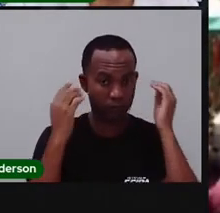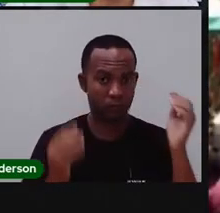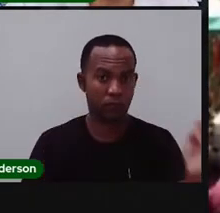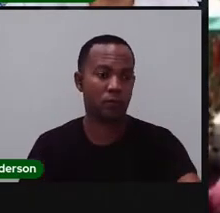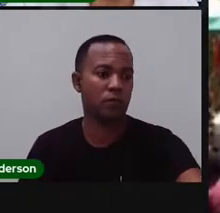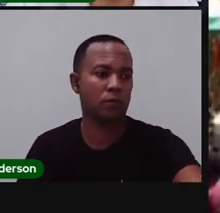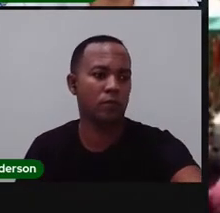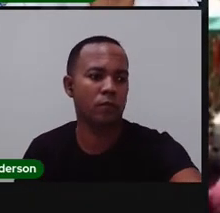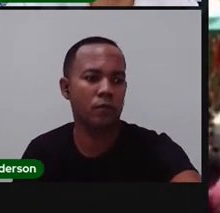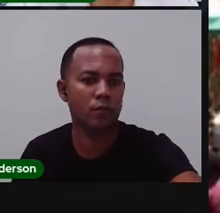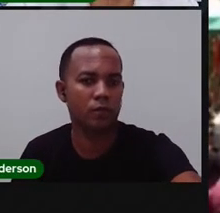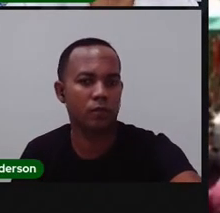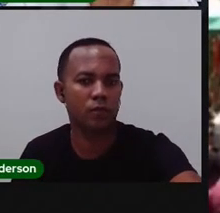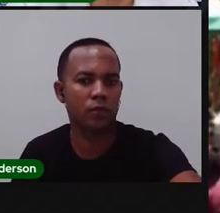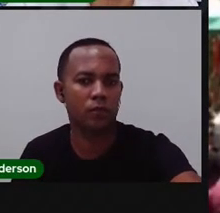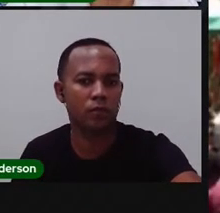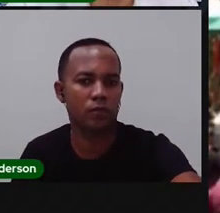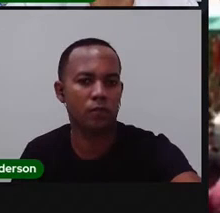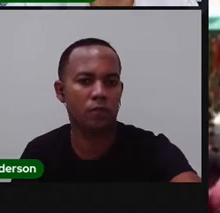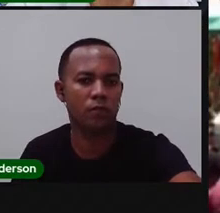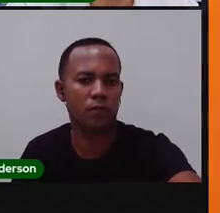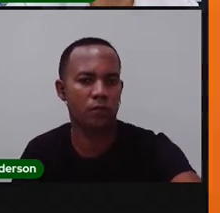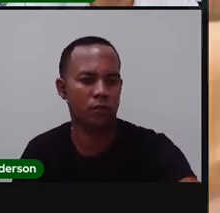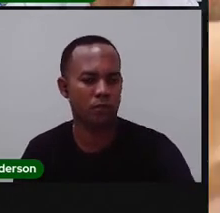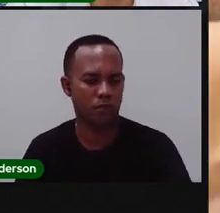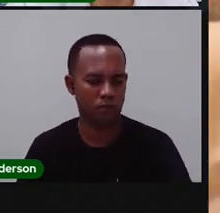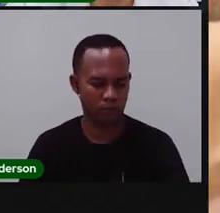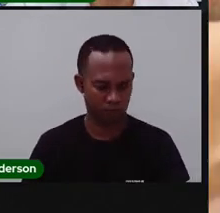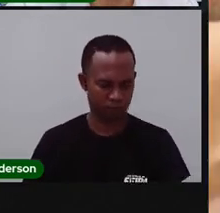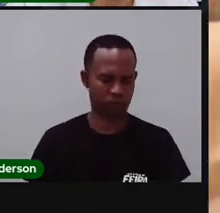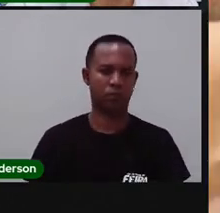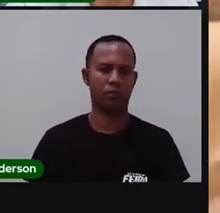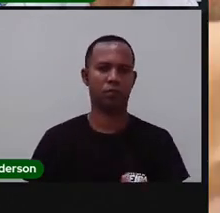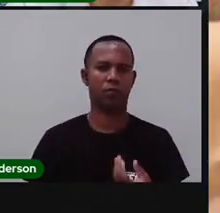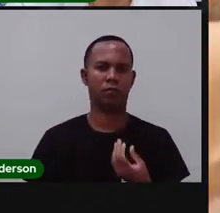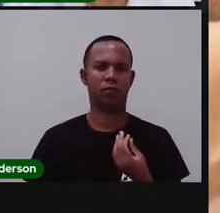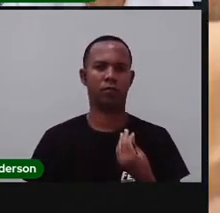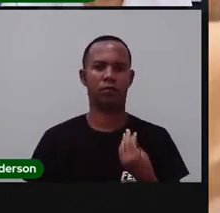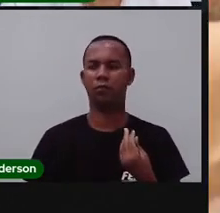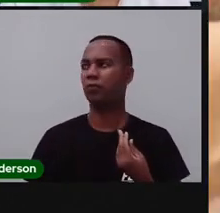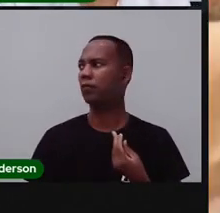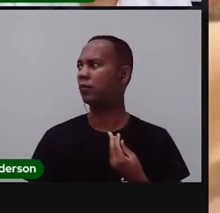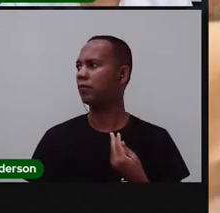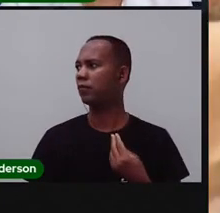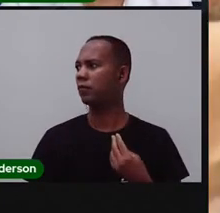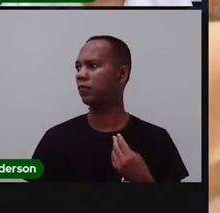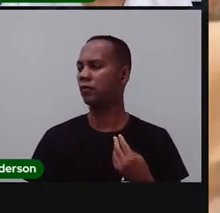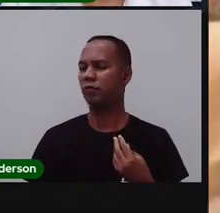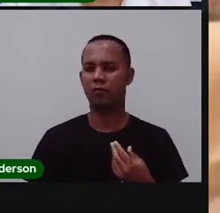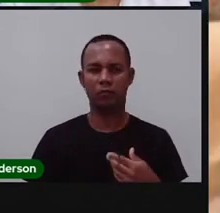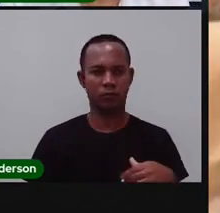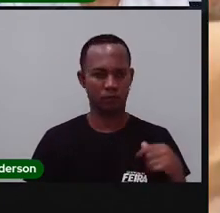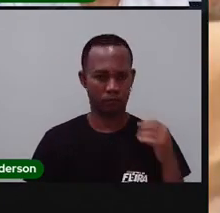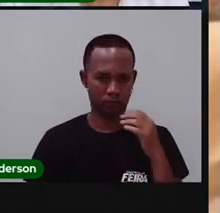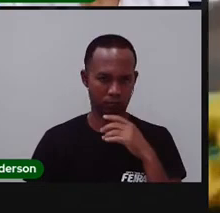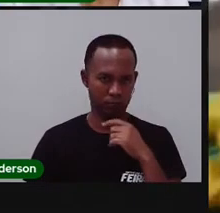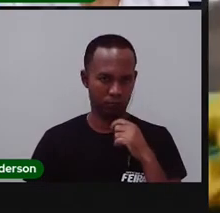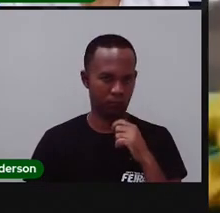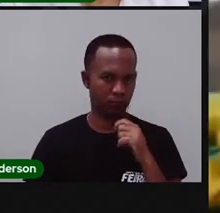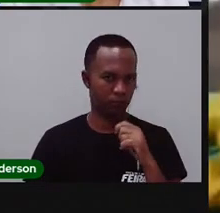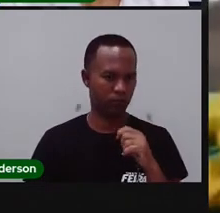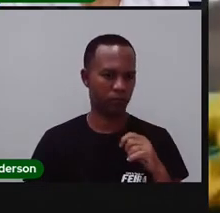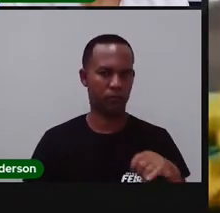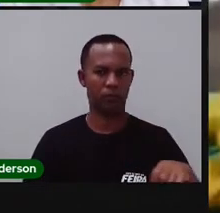a necessidade de mais alimentos nas grandes cidades, os pequenos produtores também começaram a vender seus